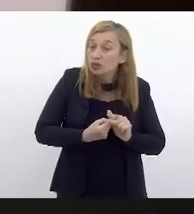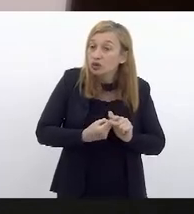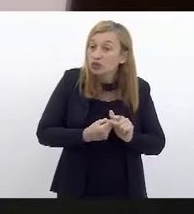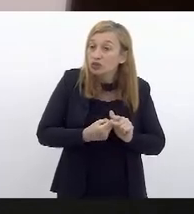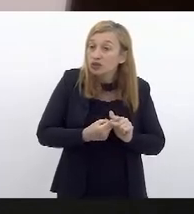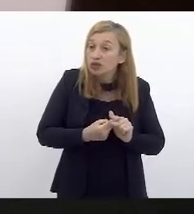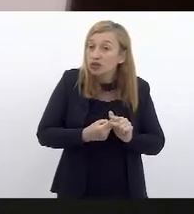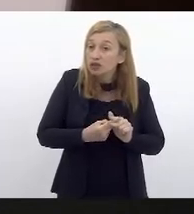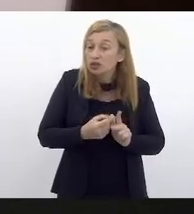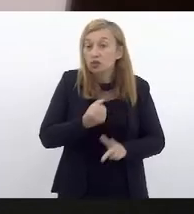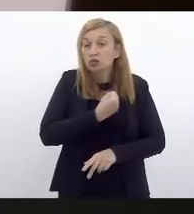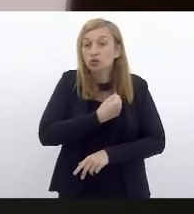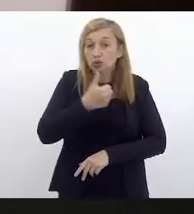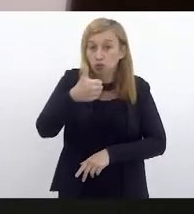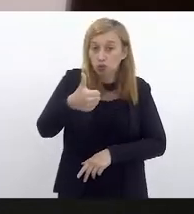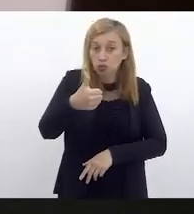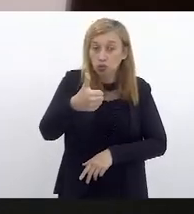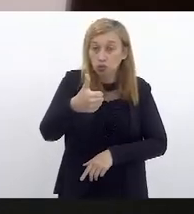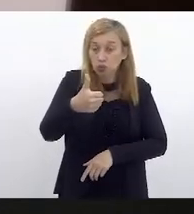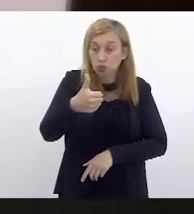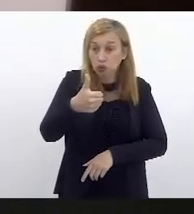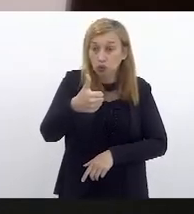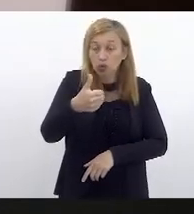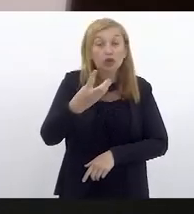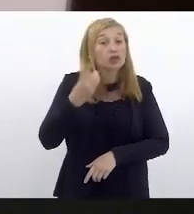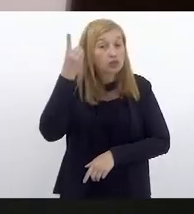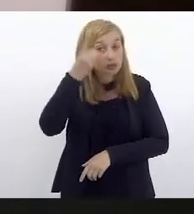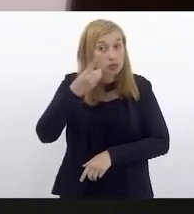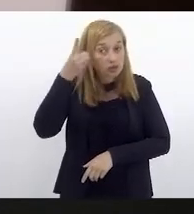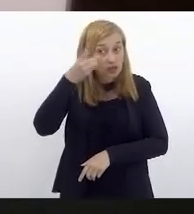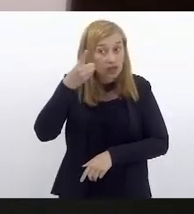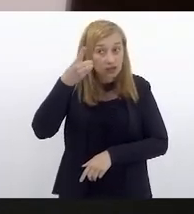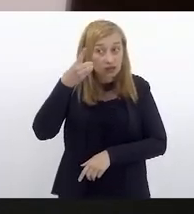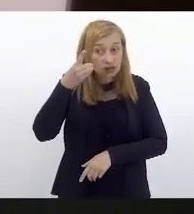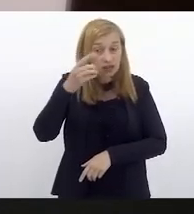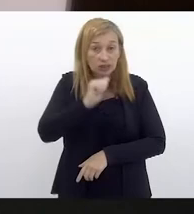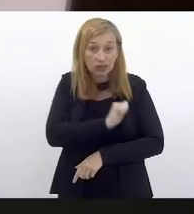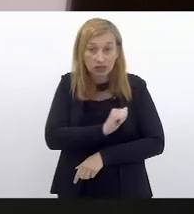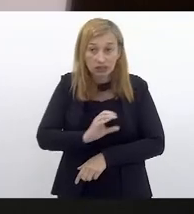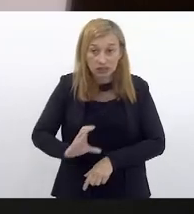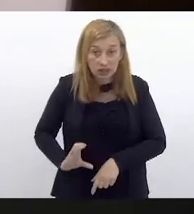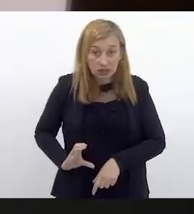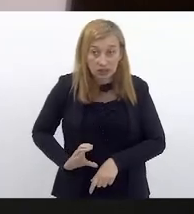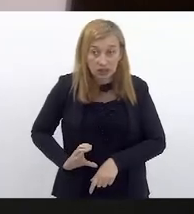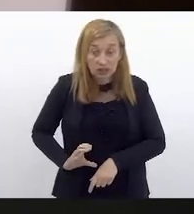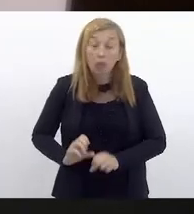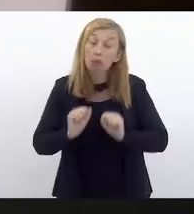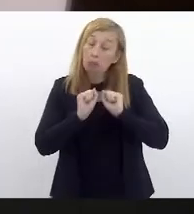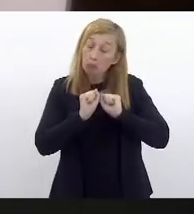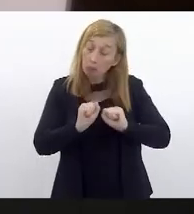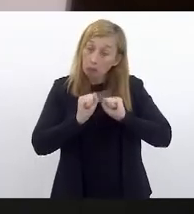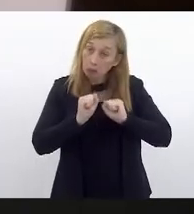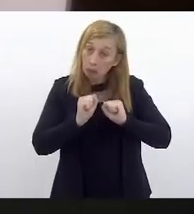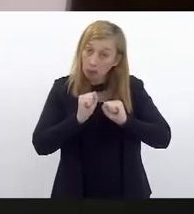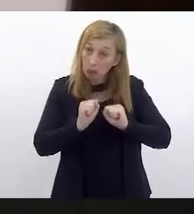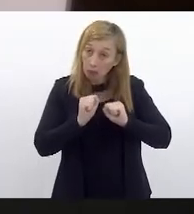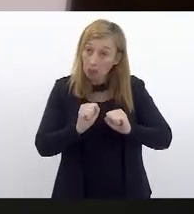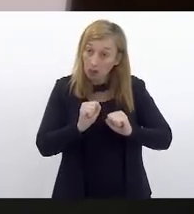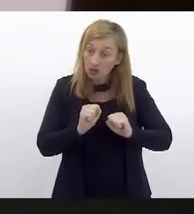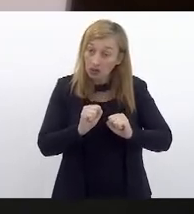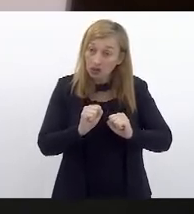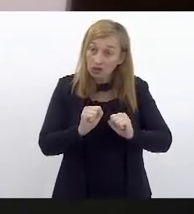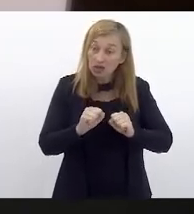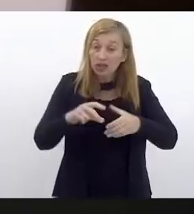modificativa número 1 do deputado André Siciliano, a gente pode pegar os